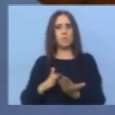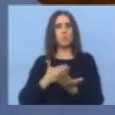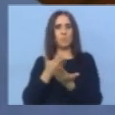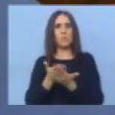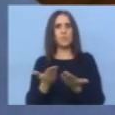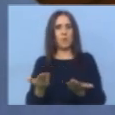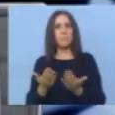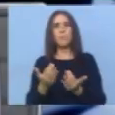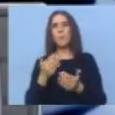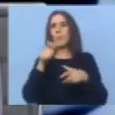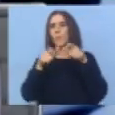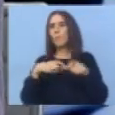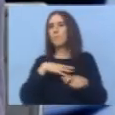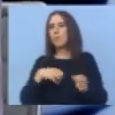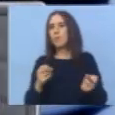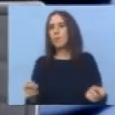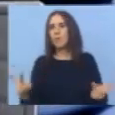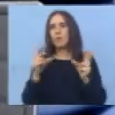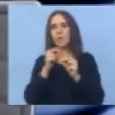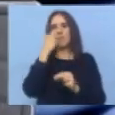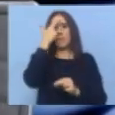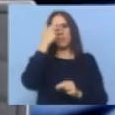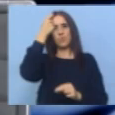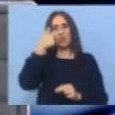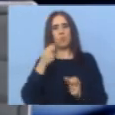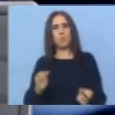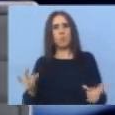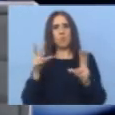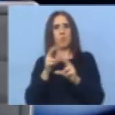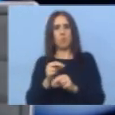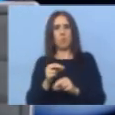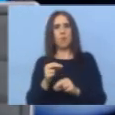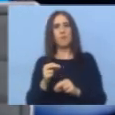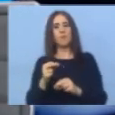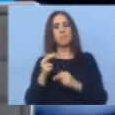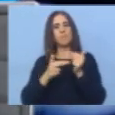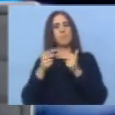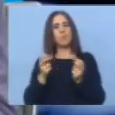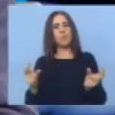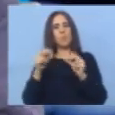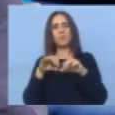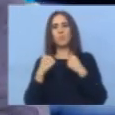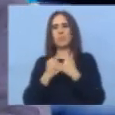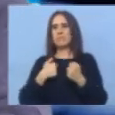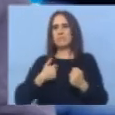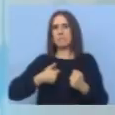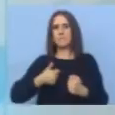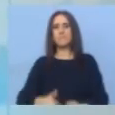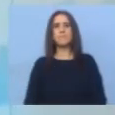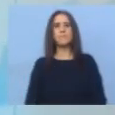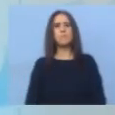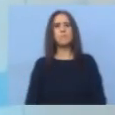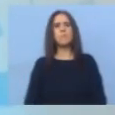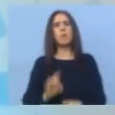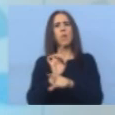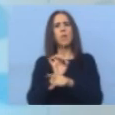De uma nova humanidade, de uma nova história, de uma nova edificação social. Isso parece-me essencial. Ainda sobre